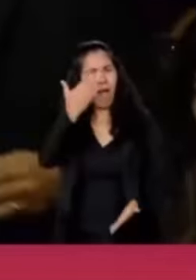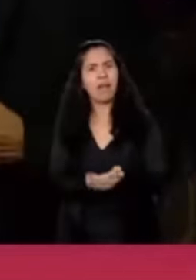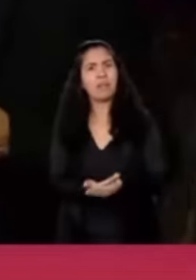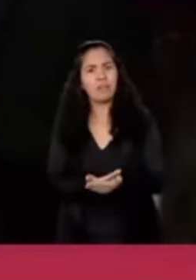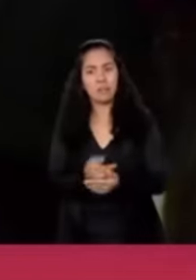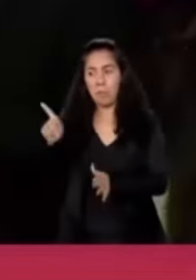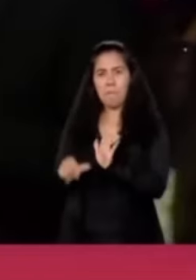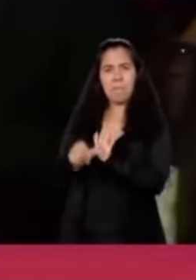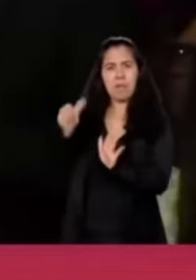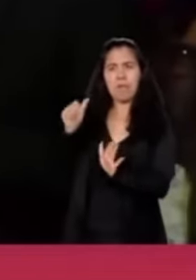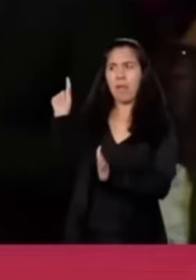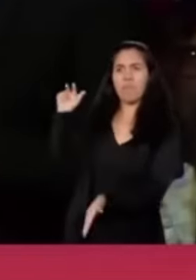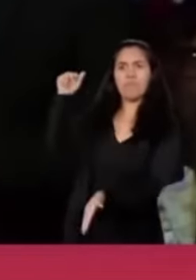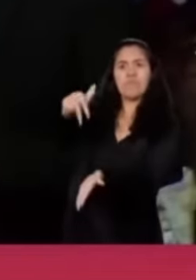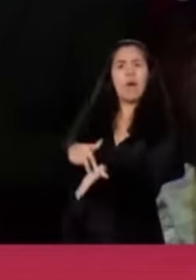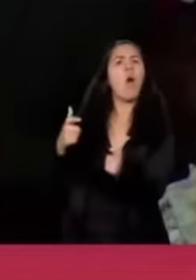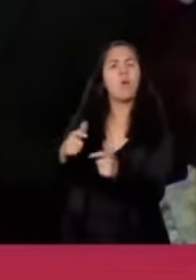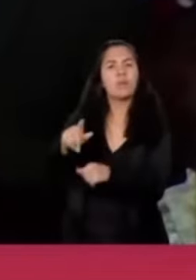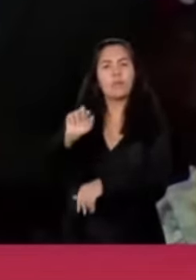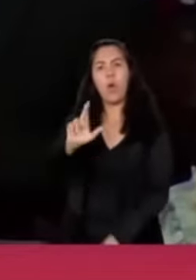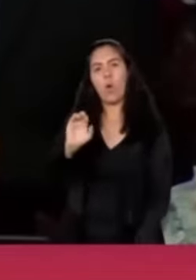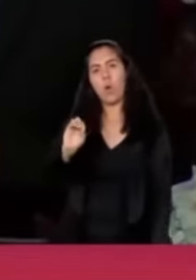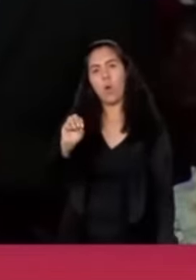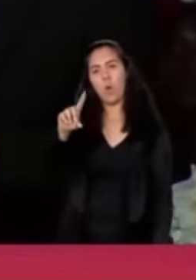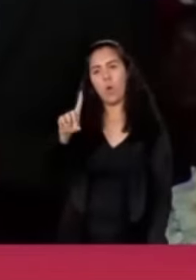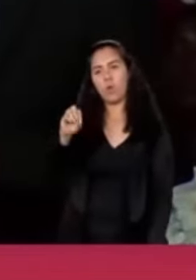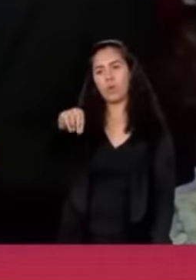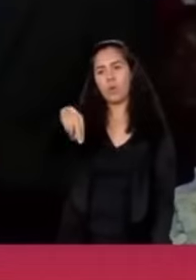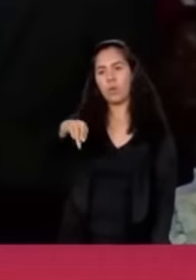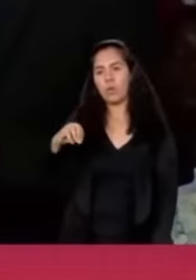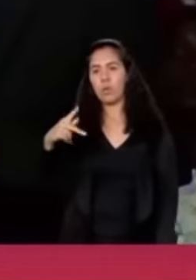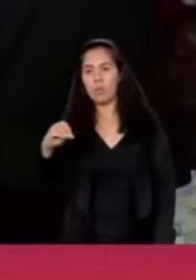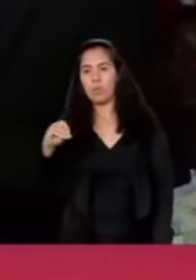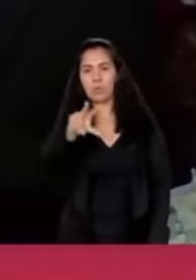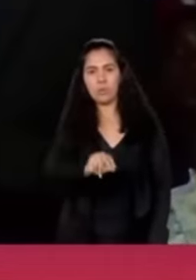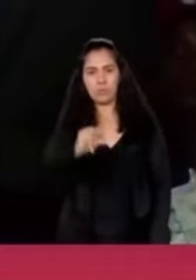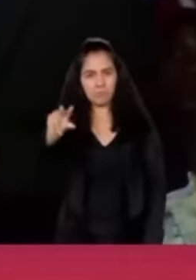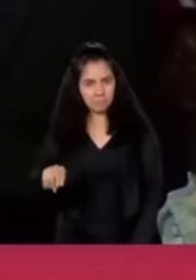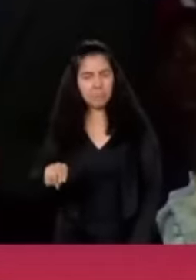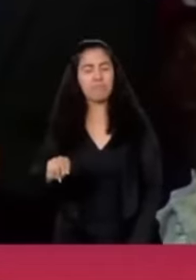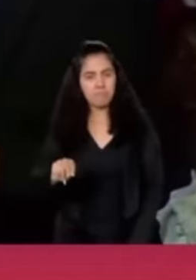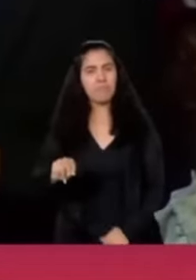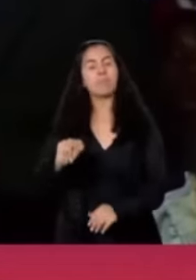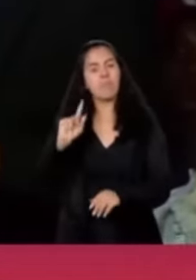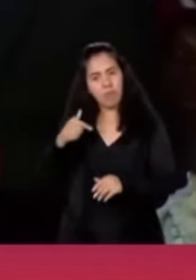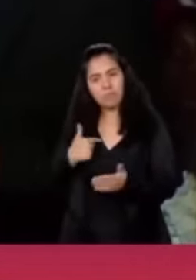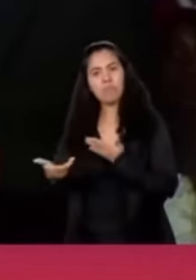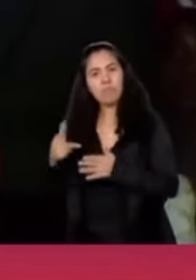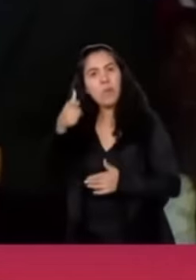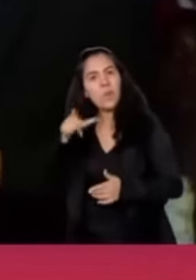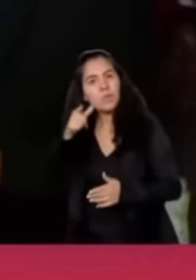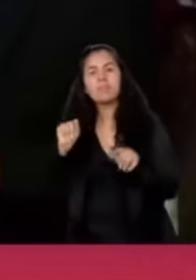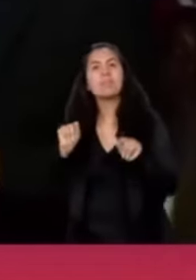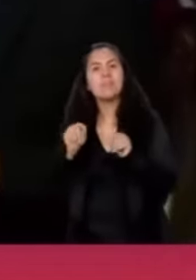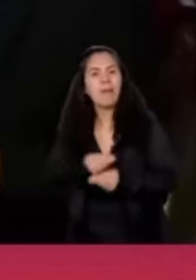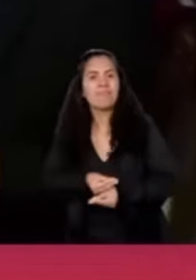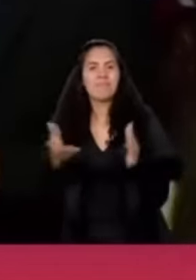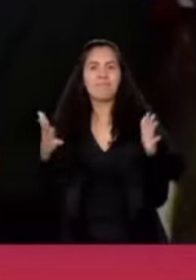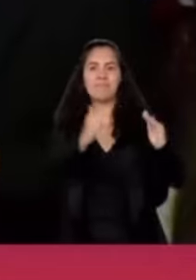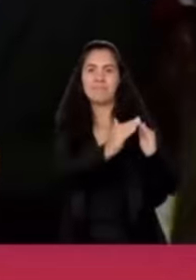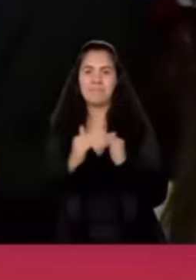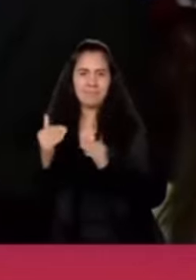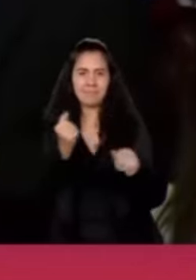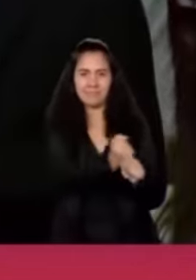que o senhor veio foi lá em Rondonópolis, neste seu terceiro mandato, para que nós pudéssemos lá também entregar conjuntos